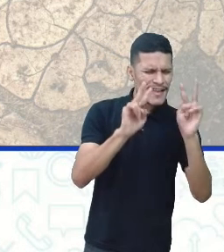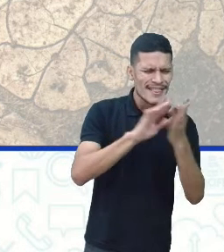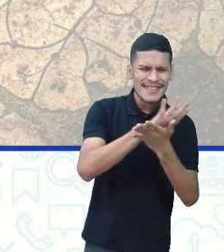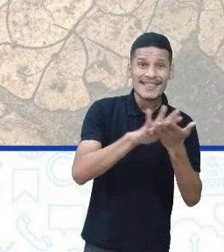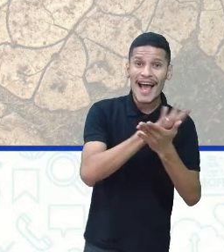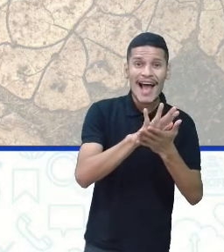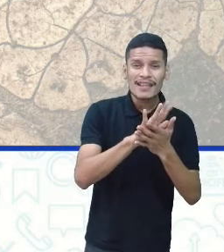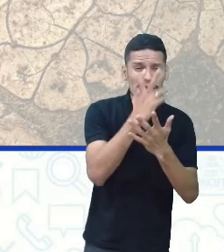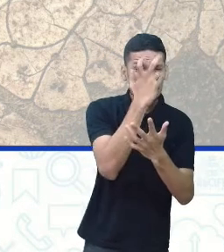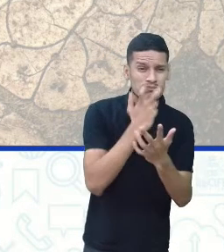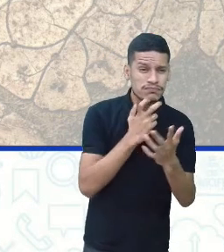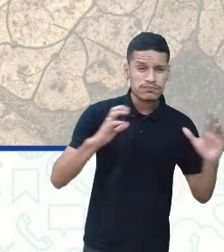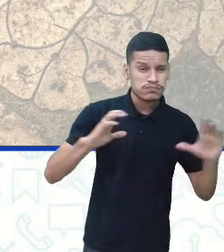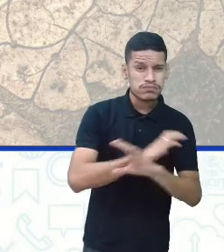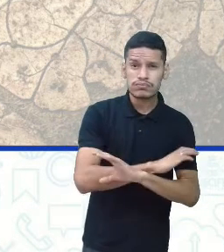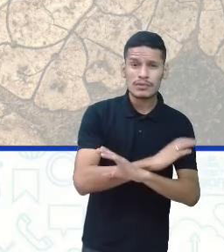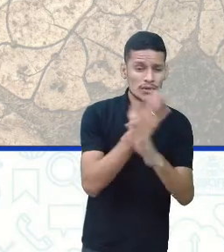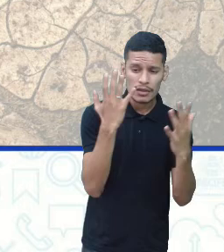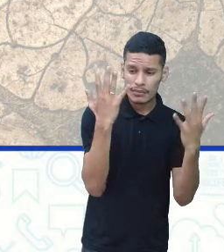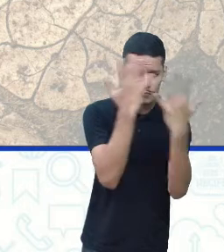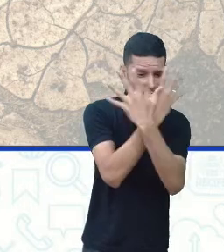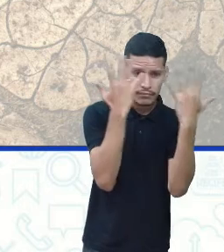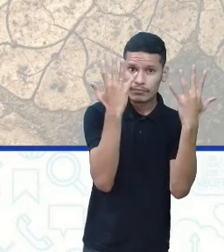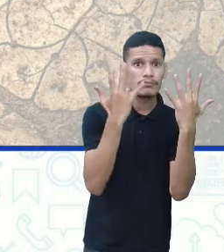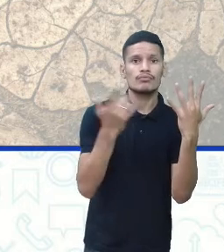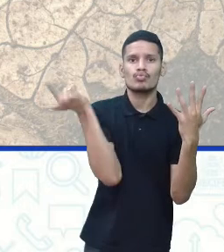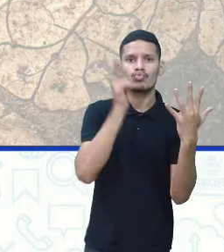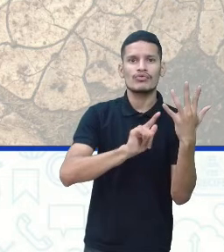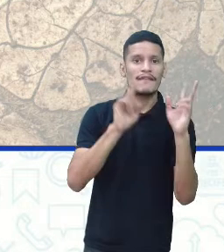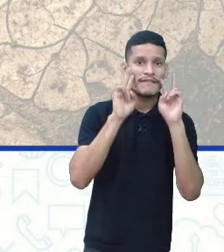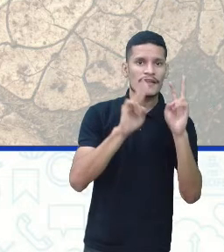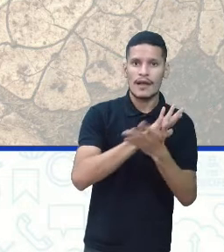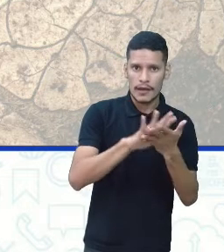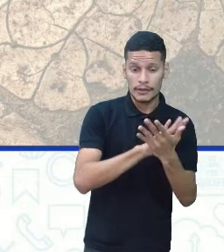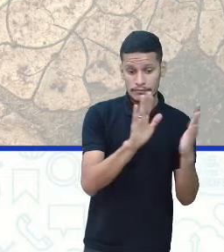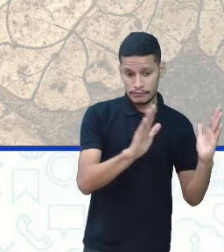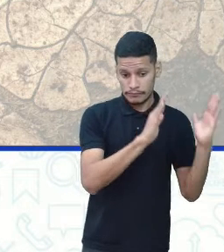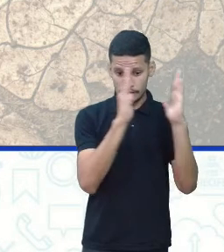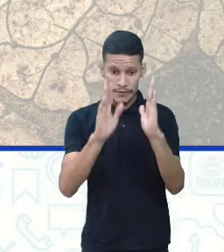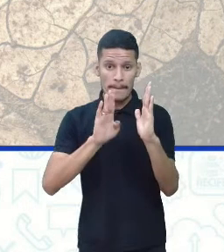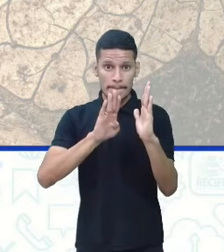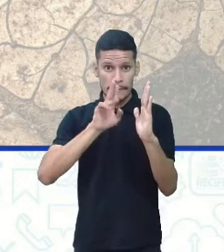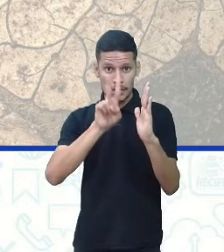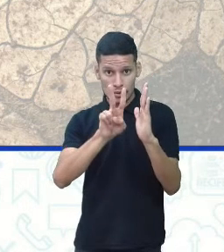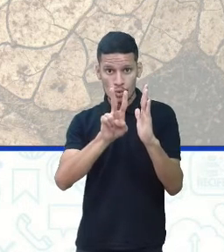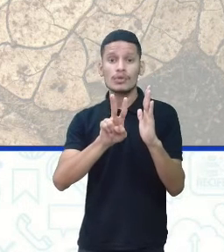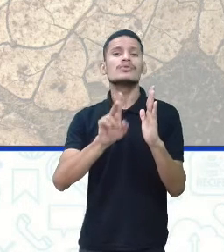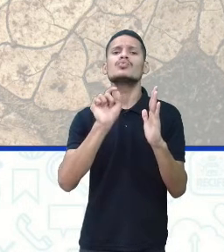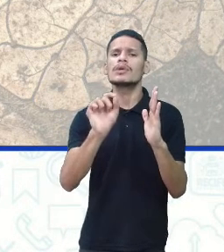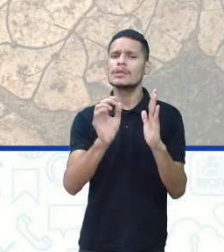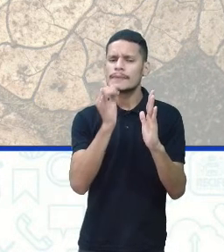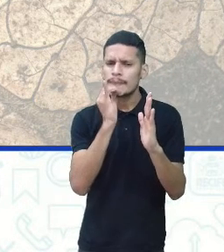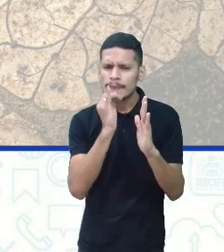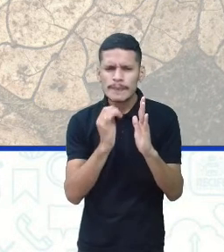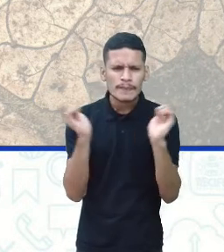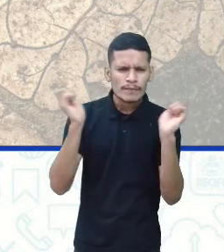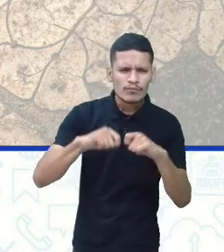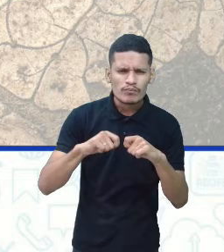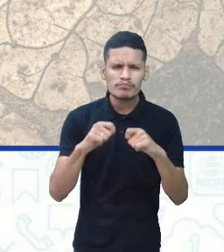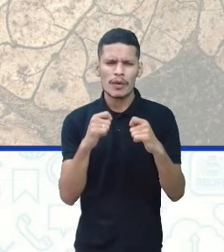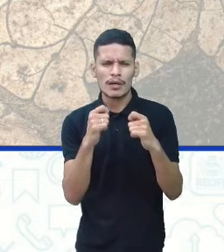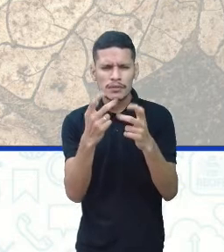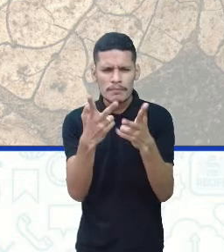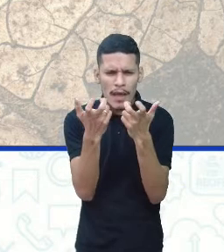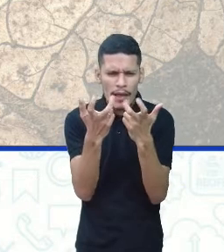consegue identificar nenhuma palma da mão próxima. O B2, ele já tem a percepção de vultos,